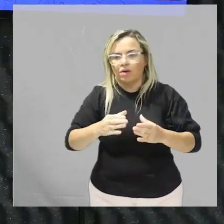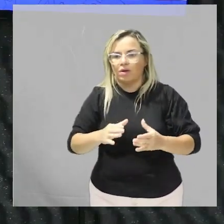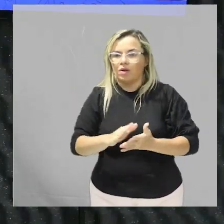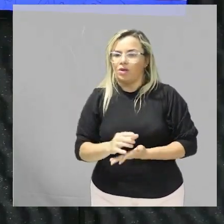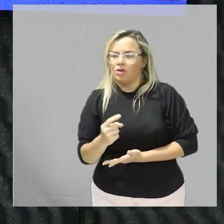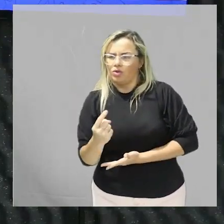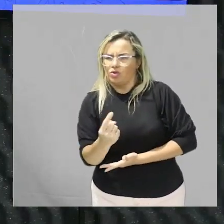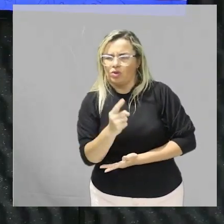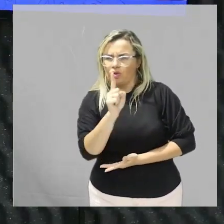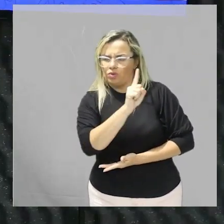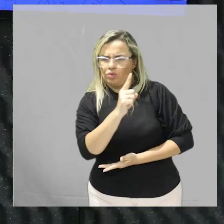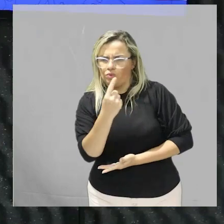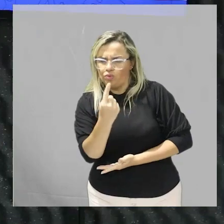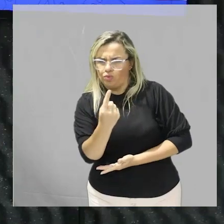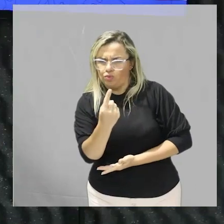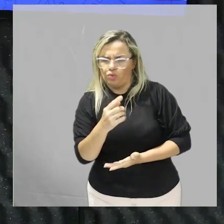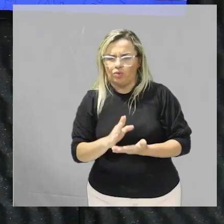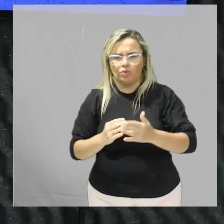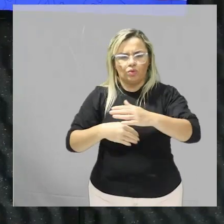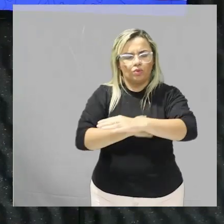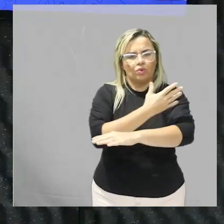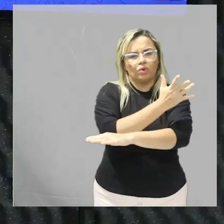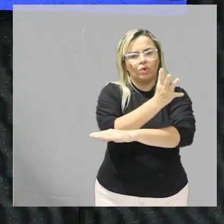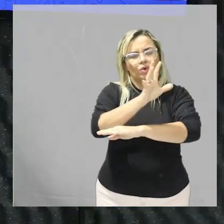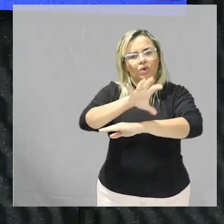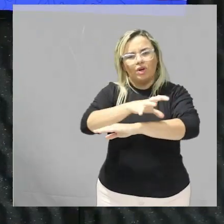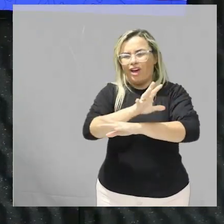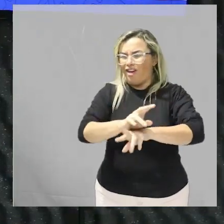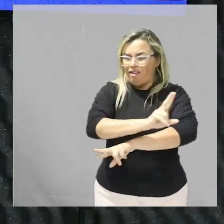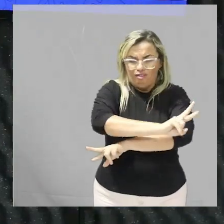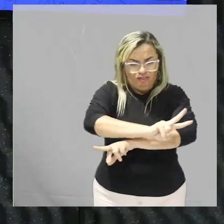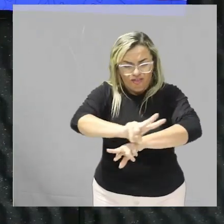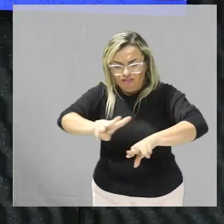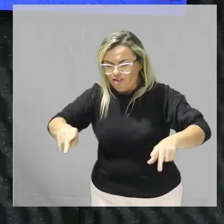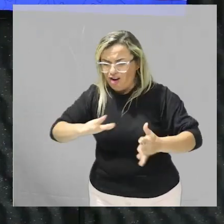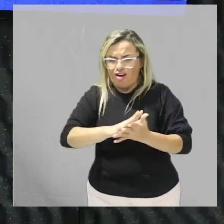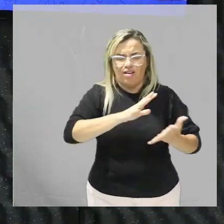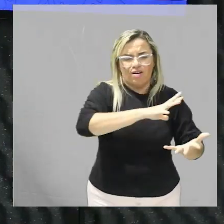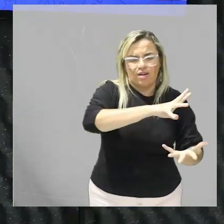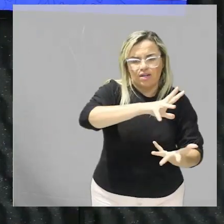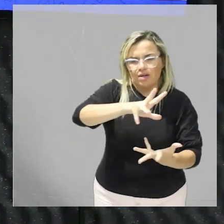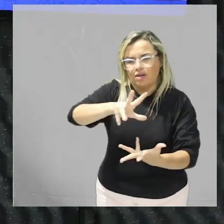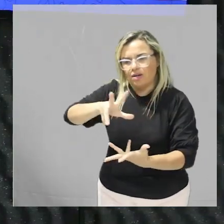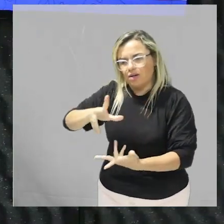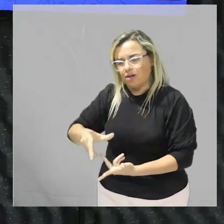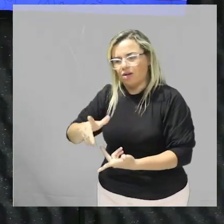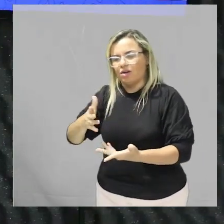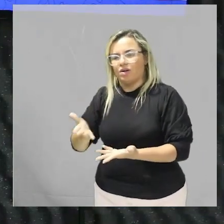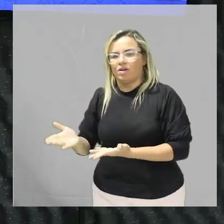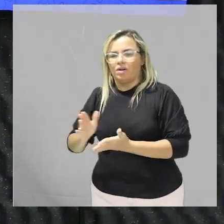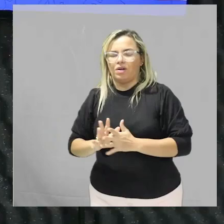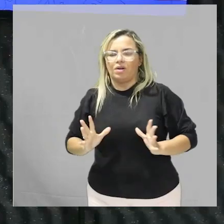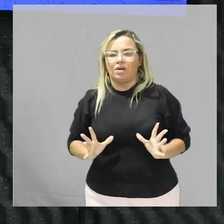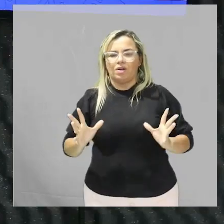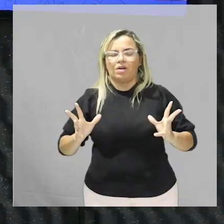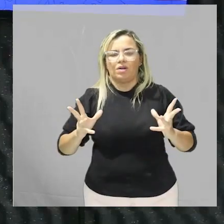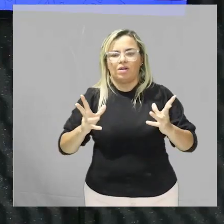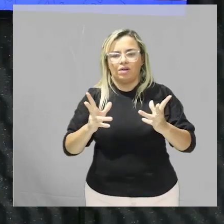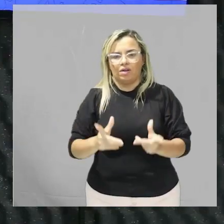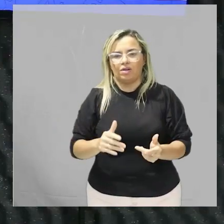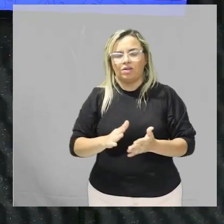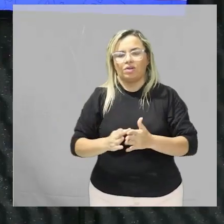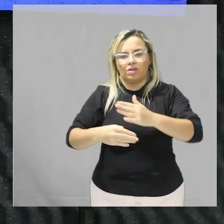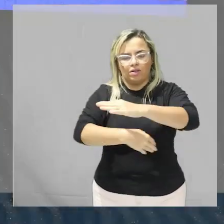único ecossistema, ele tem muitos ecossistemas. E todos esses ecossistemas